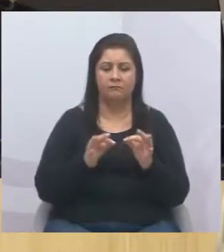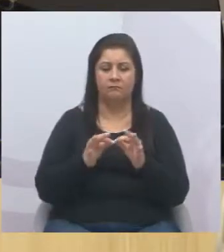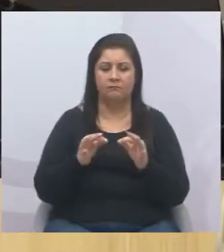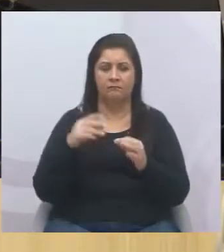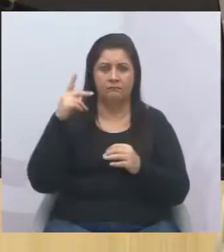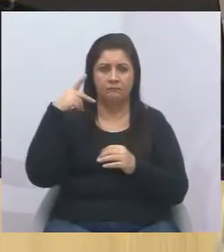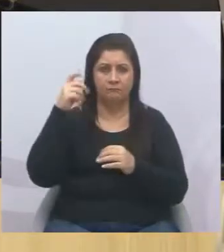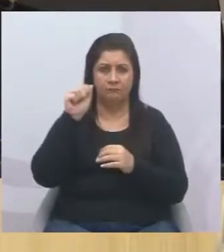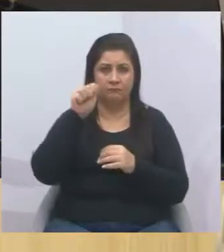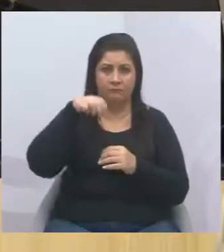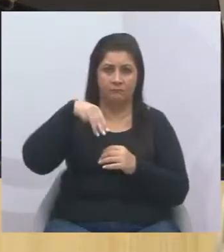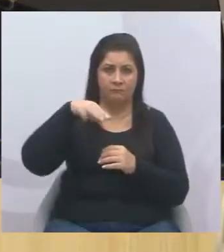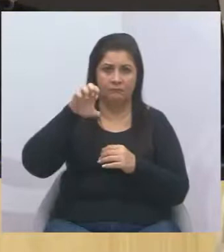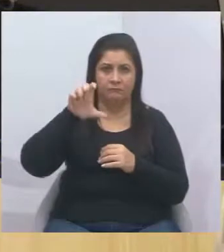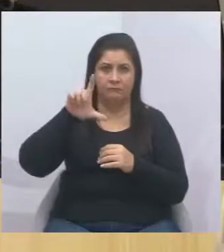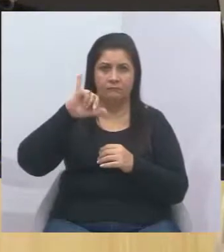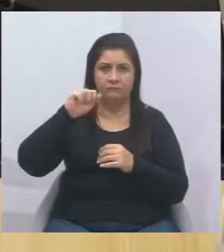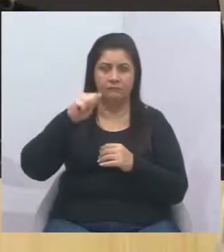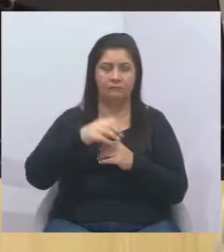Maria Amélia.